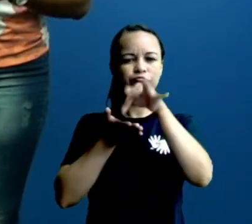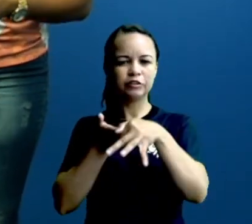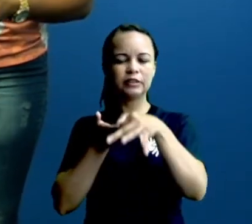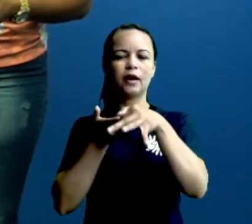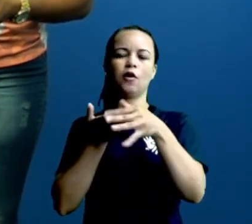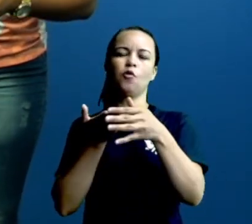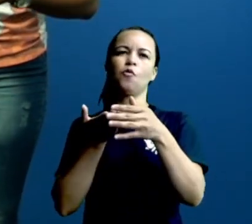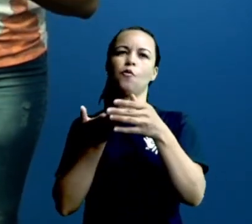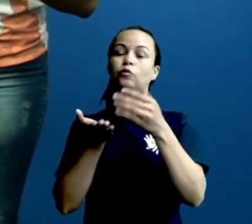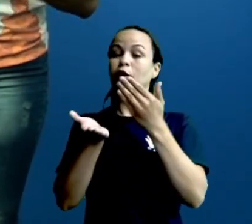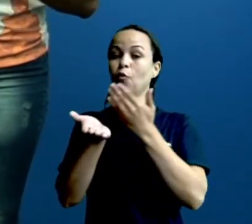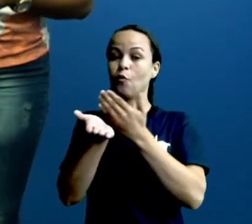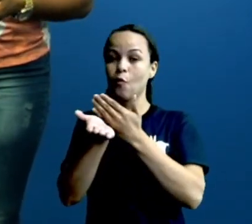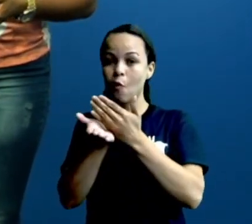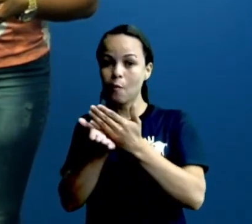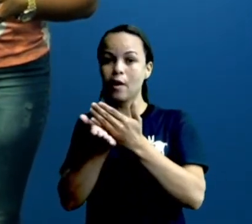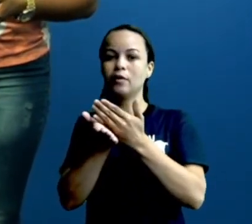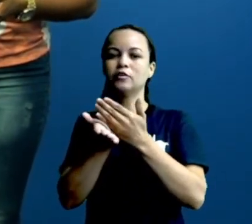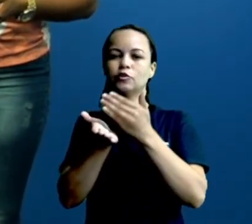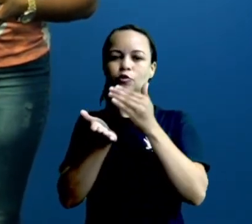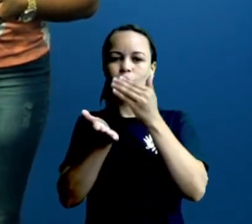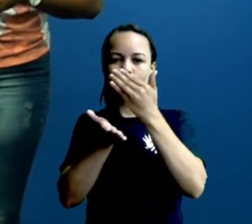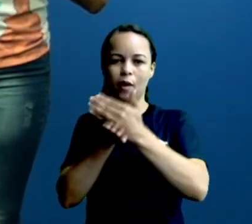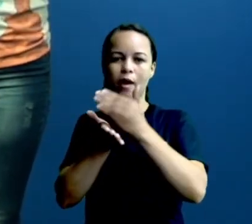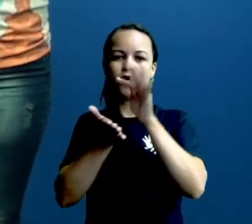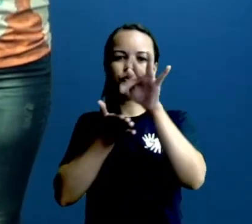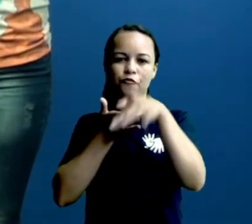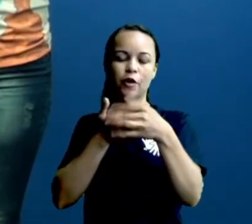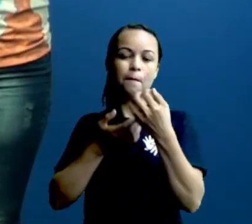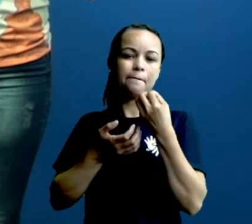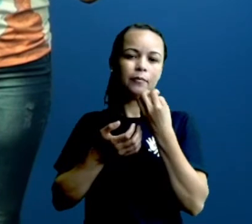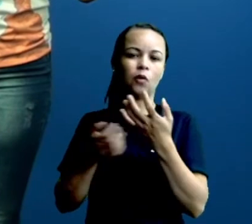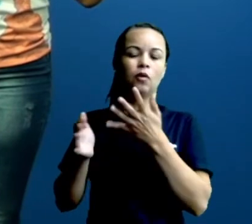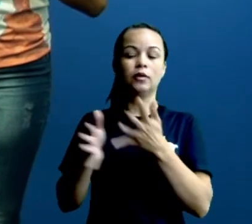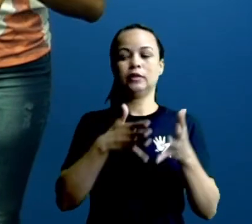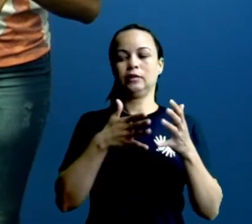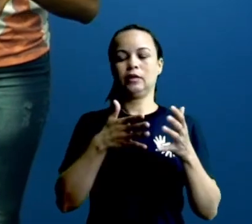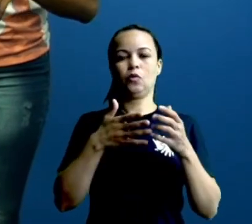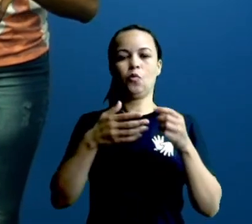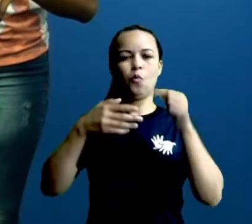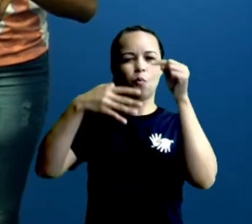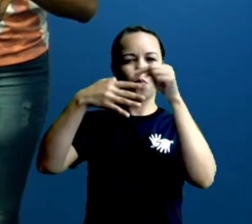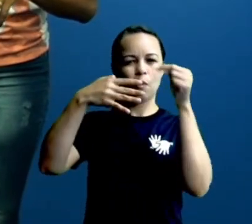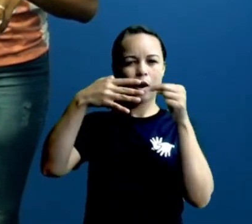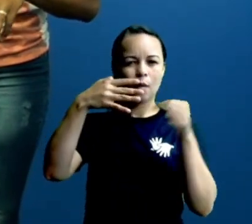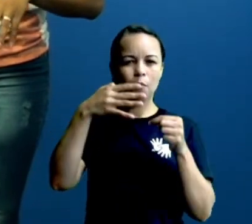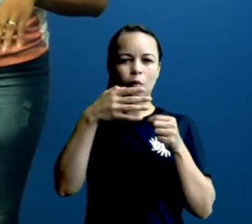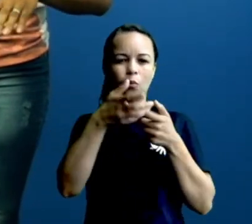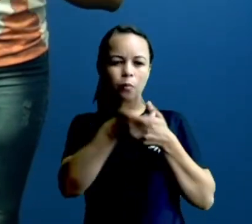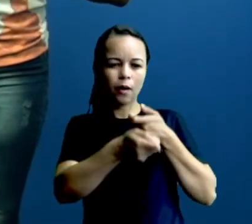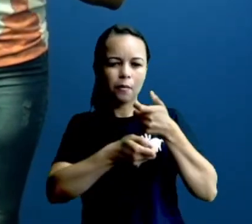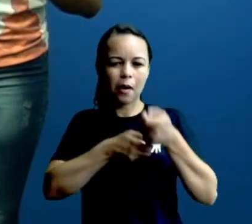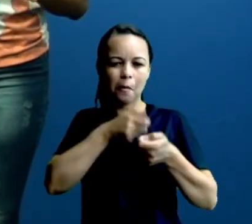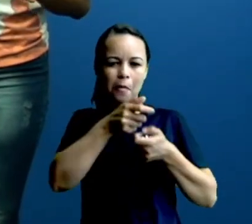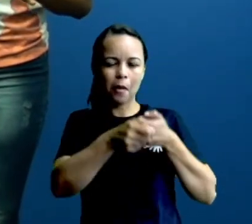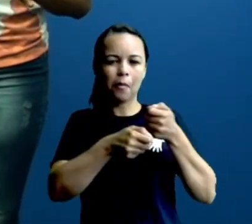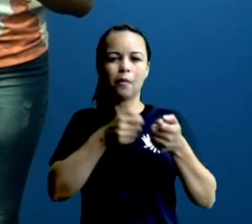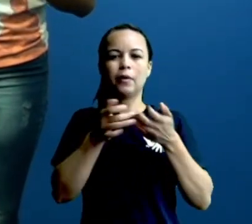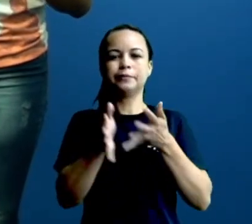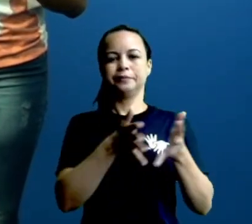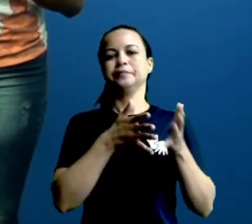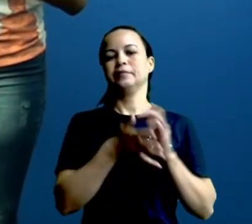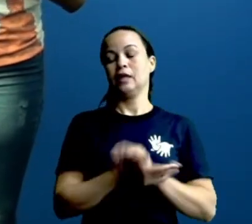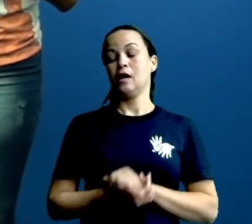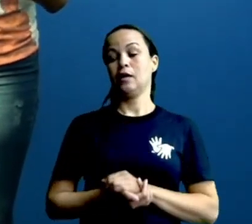precisa ter um bom começo e um bom desenvolvimento. Porque uma peça vai puxando a outra. Então, no